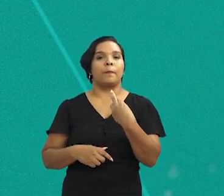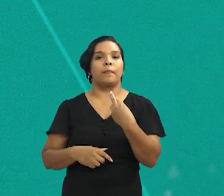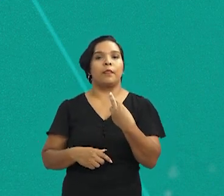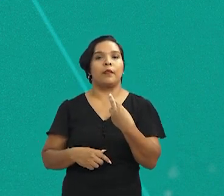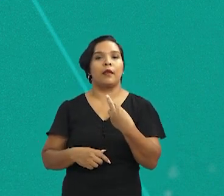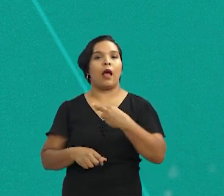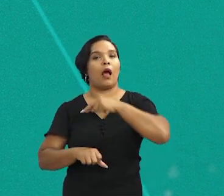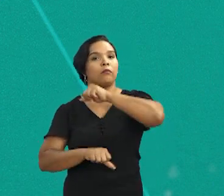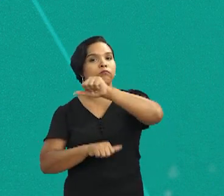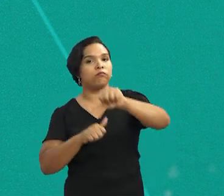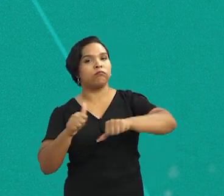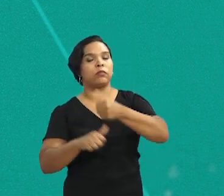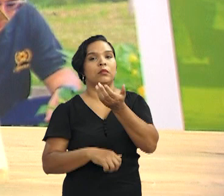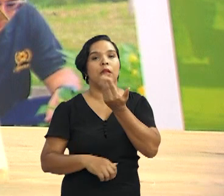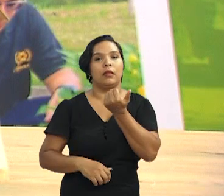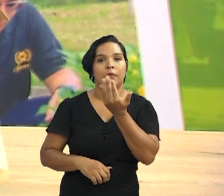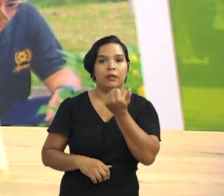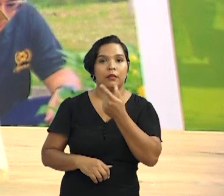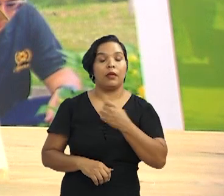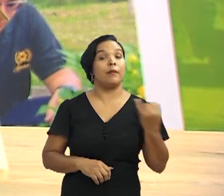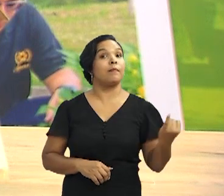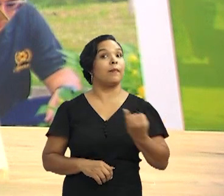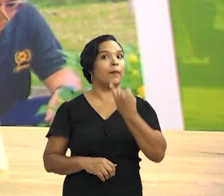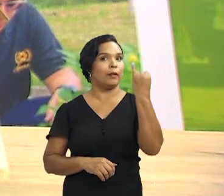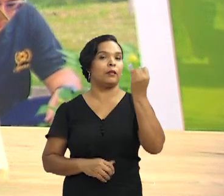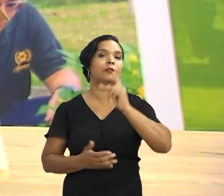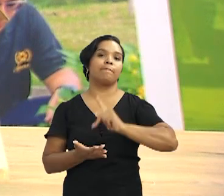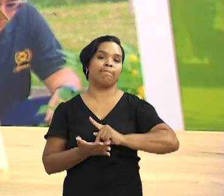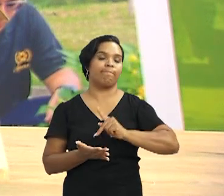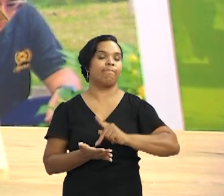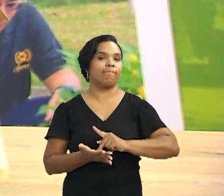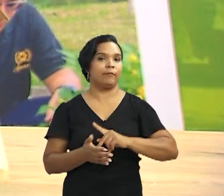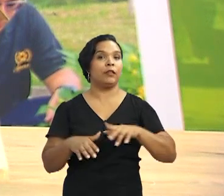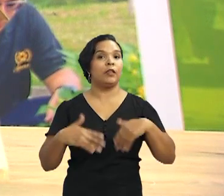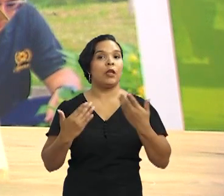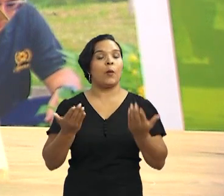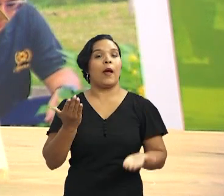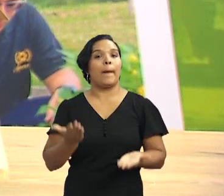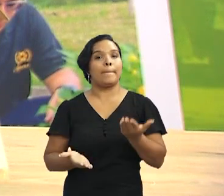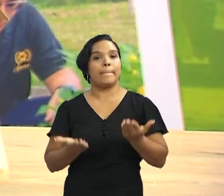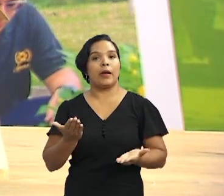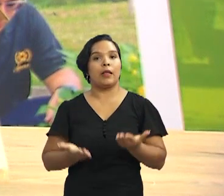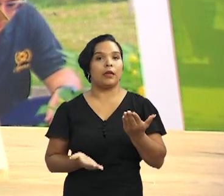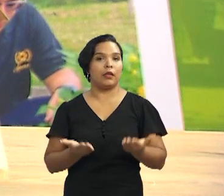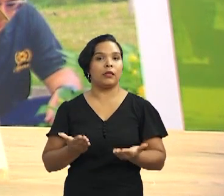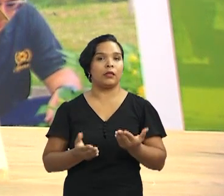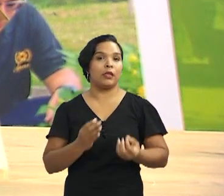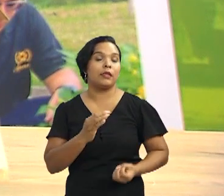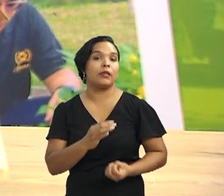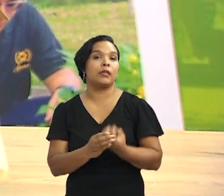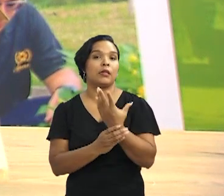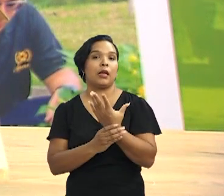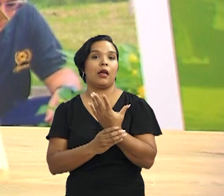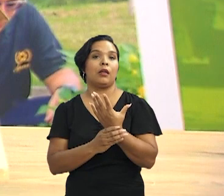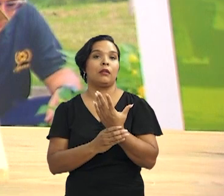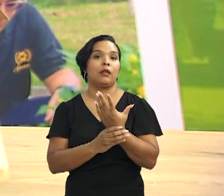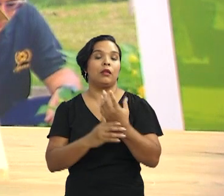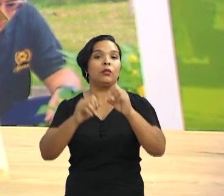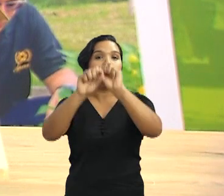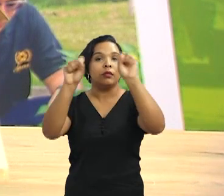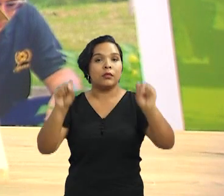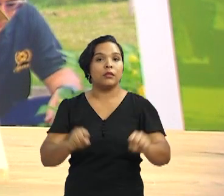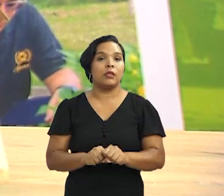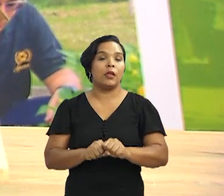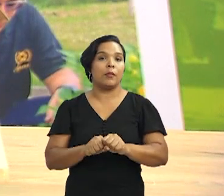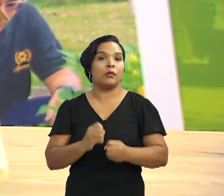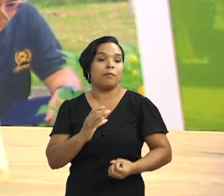da ração deles. É a conversão alimentar, né? Isso é muito importante mesmo. Então, essa balança